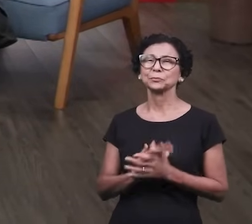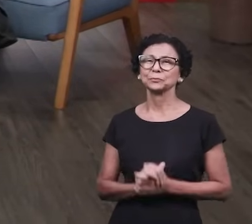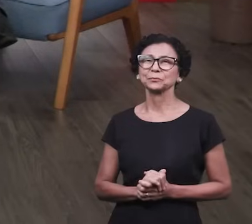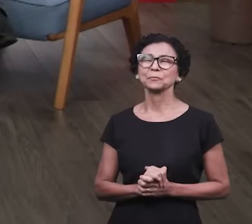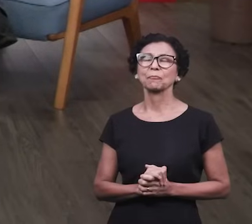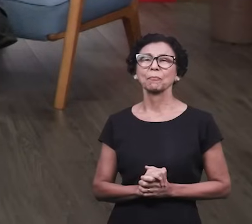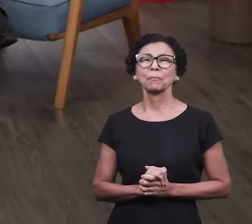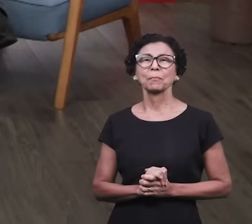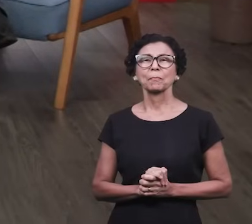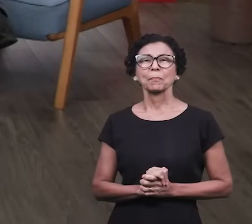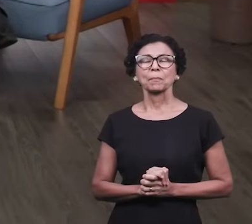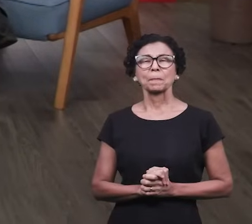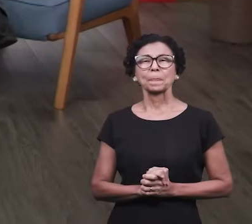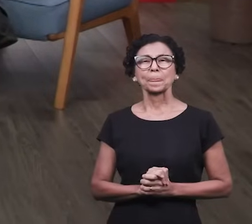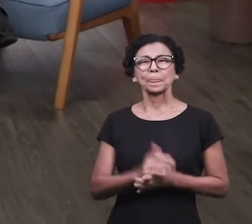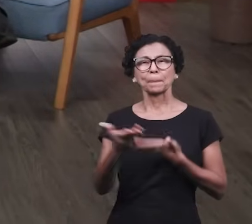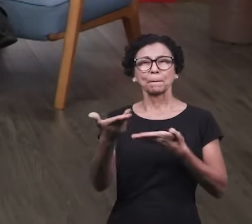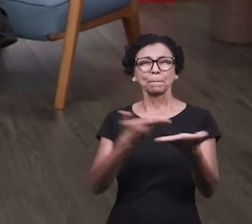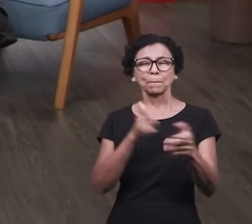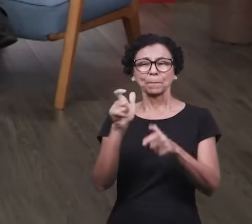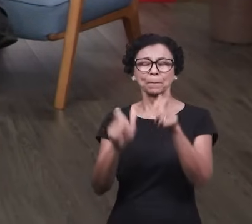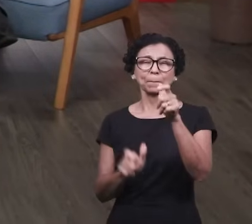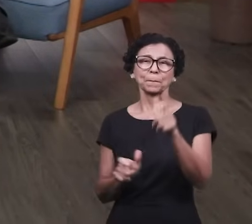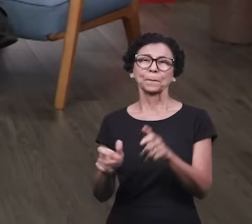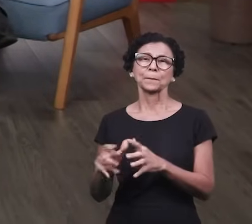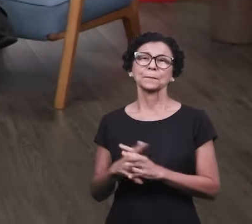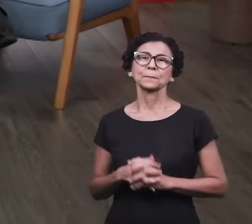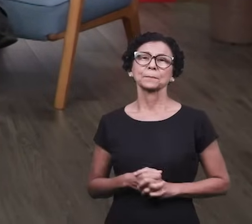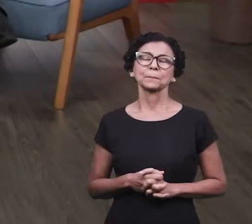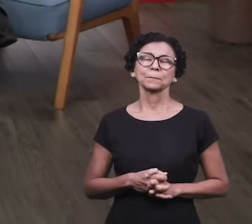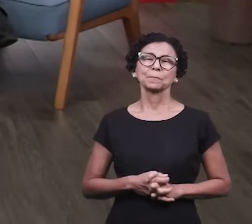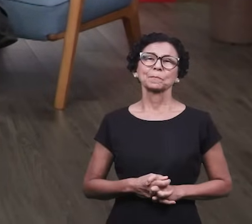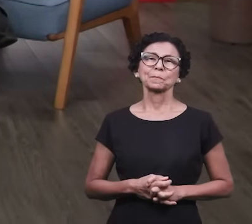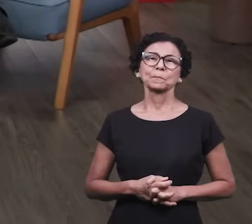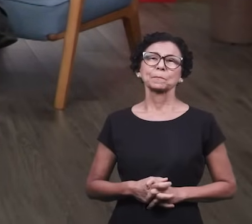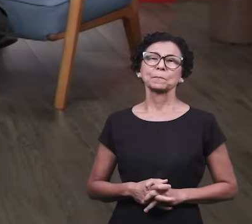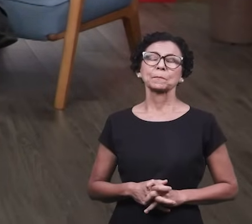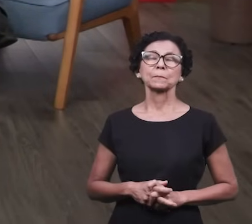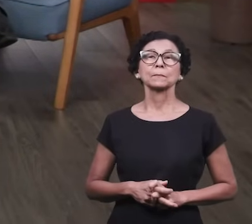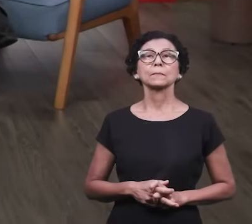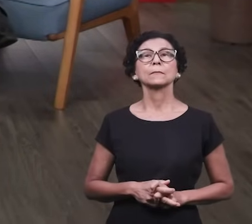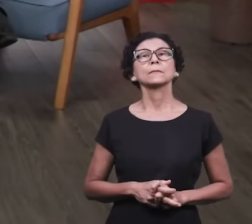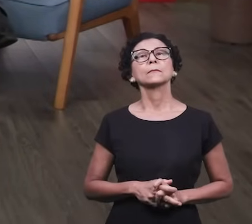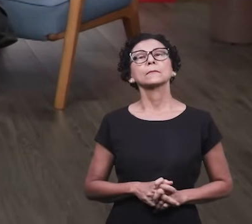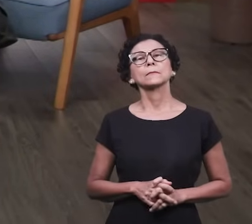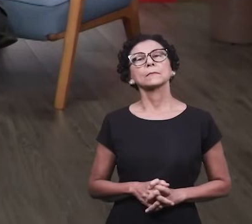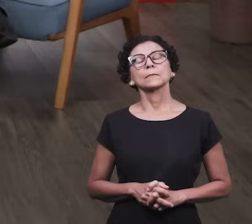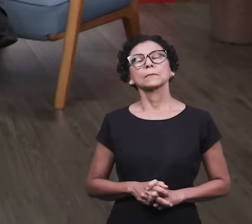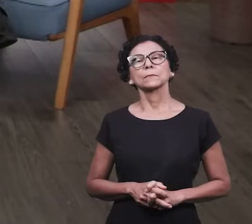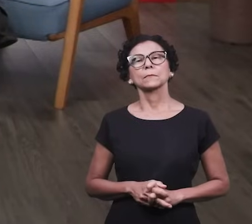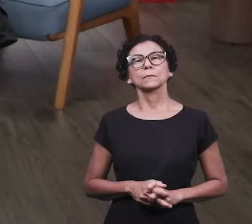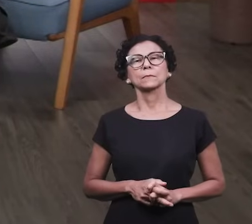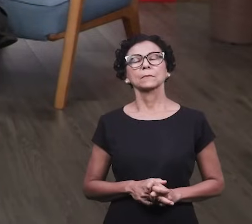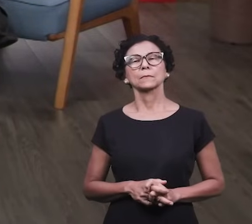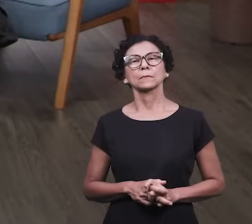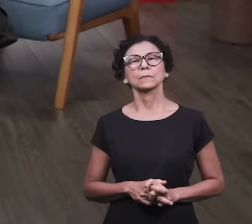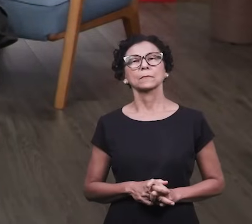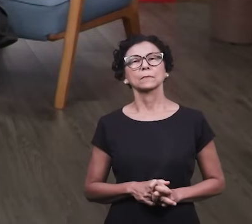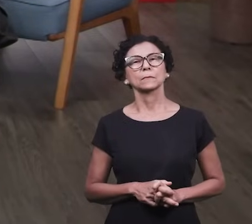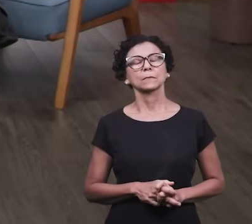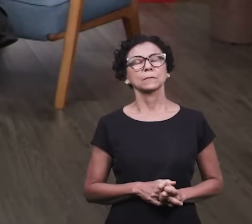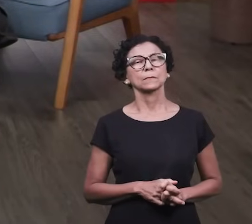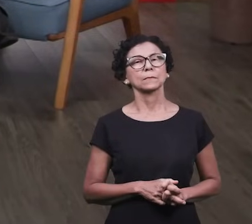oferecido para mais pessoas, tá certo? Olha só, nós vamos compartilhar com vocês aqui